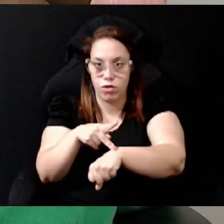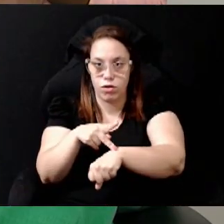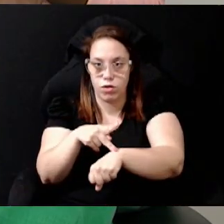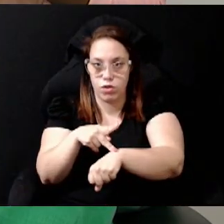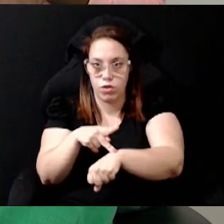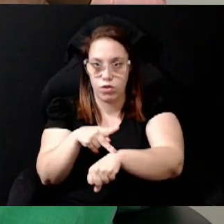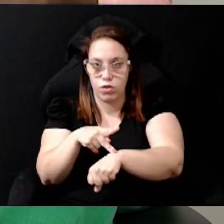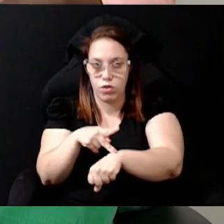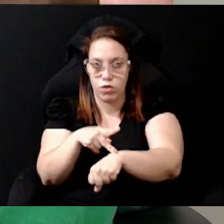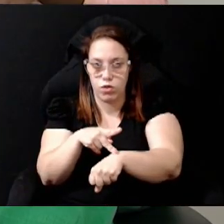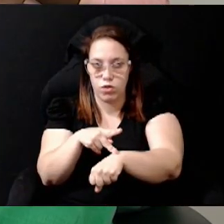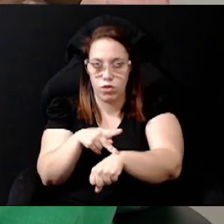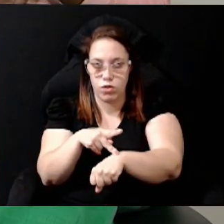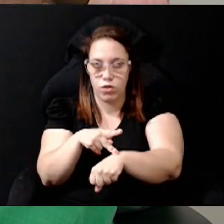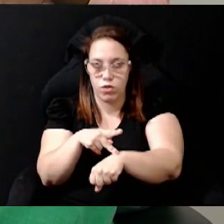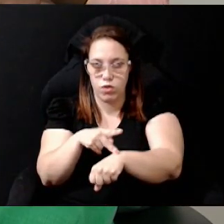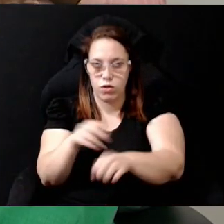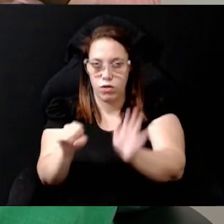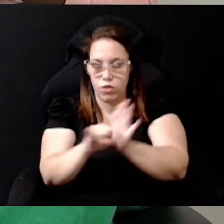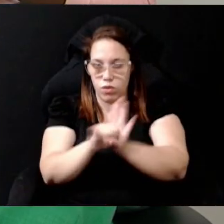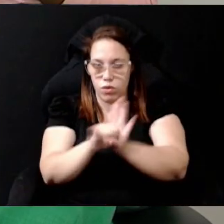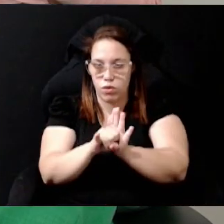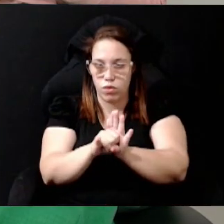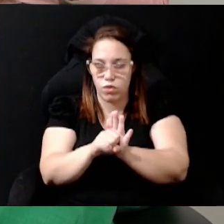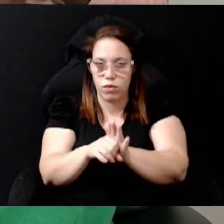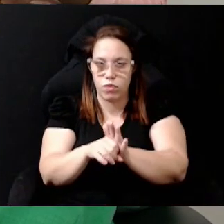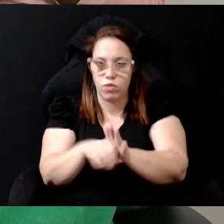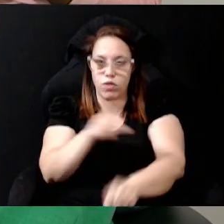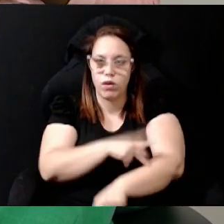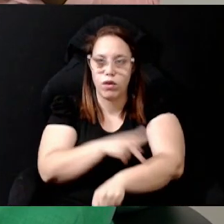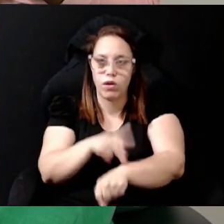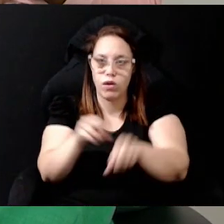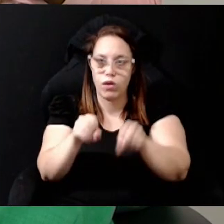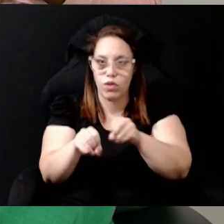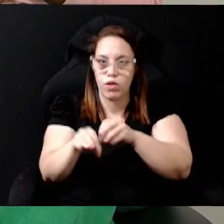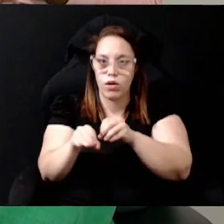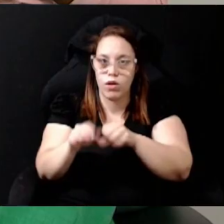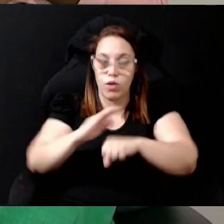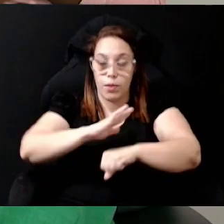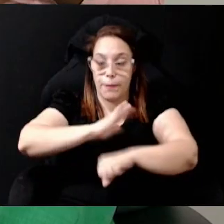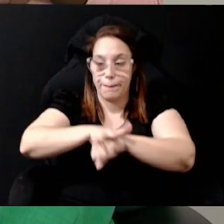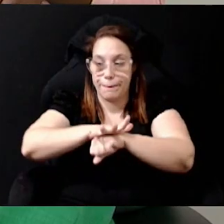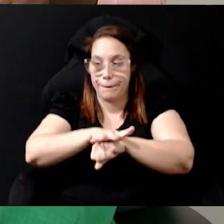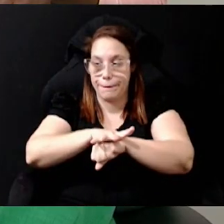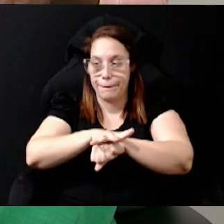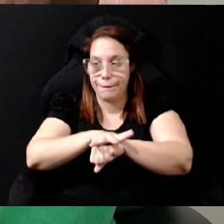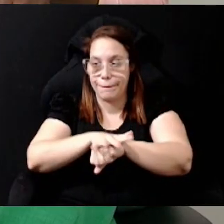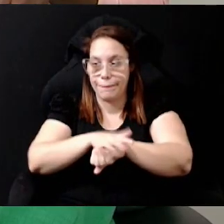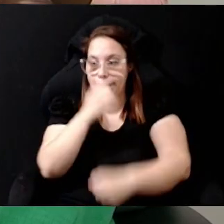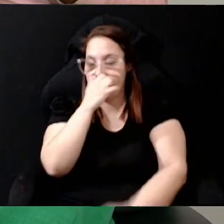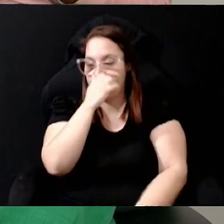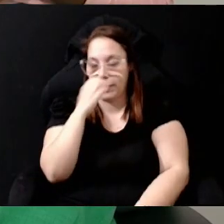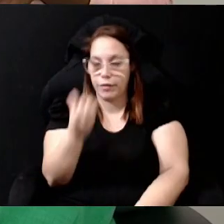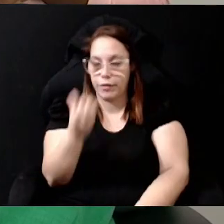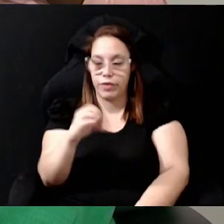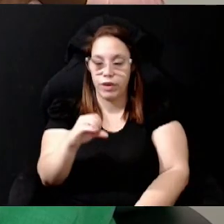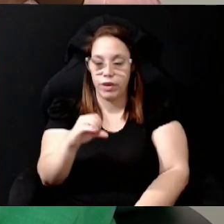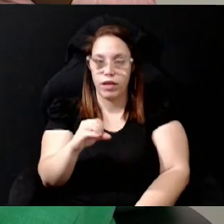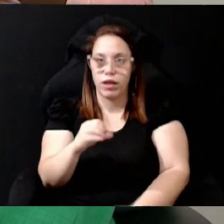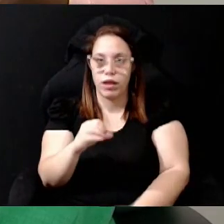Departamento Pedagógico, né? Através da SMN, institui como eixo norteador do trabalho pedagógico a educação antirracista. Então, a